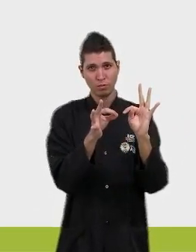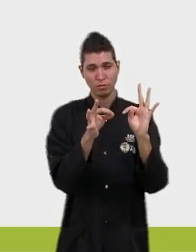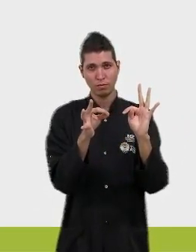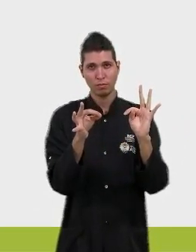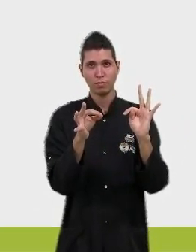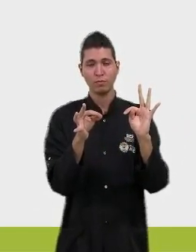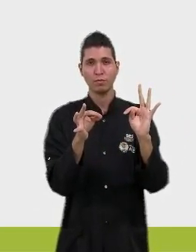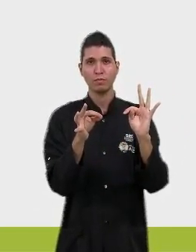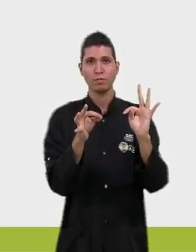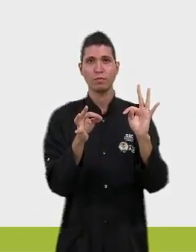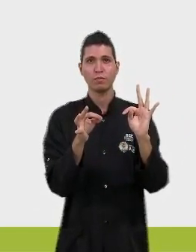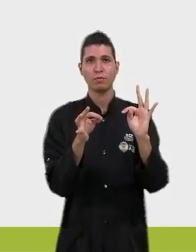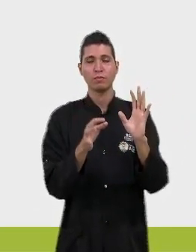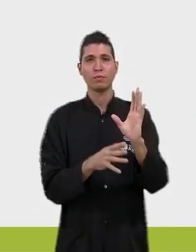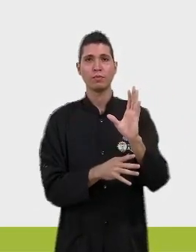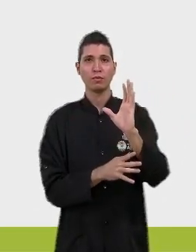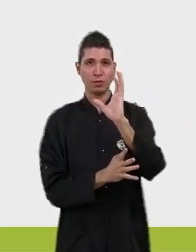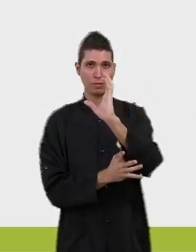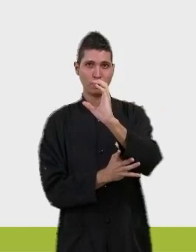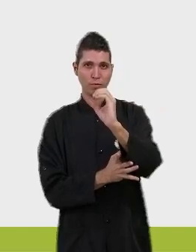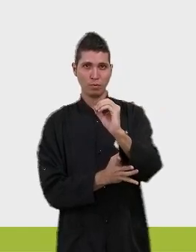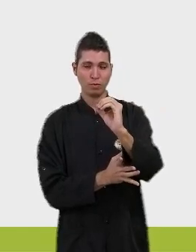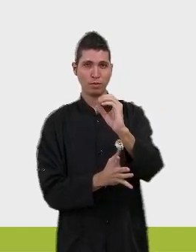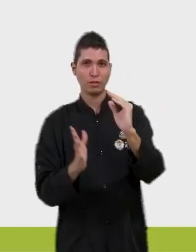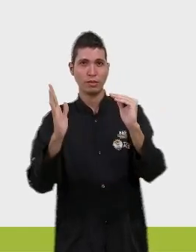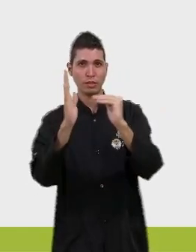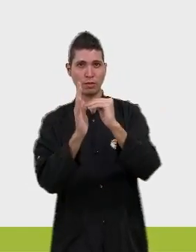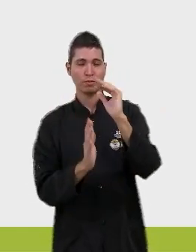isso aqui, que vai do O até o F.